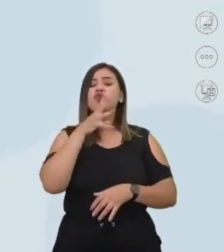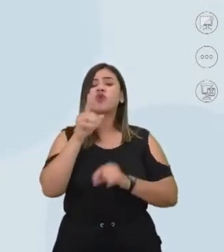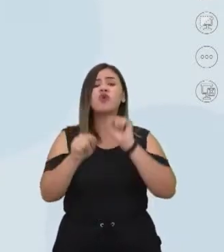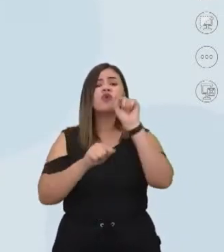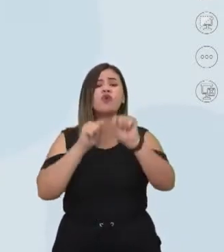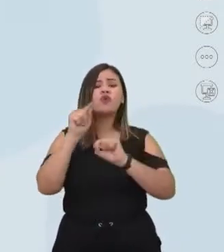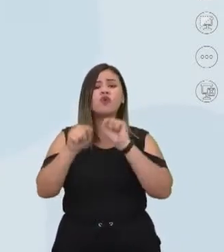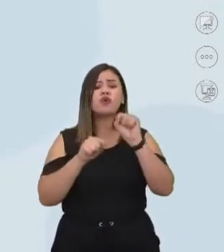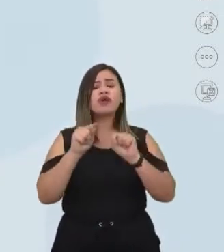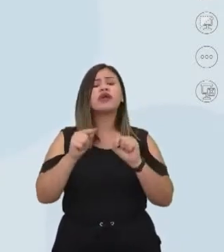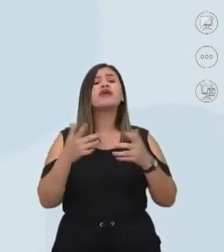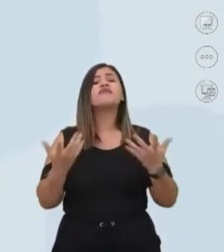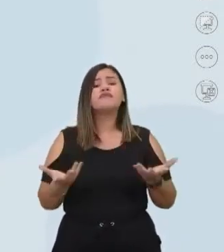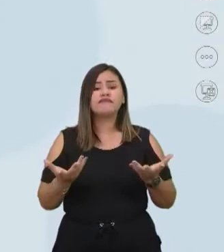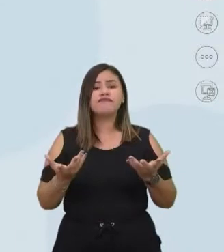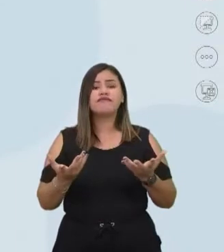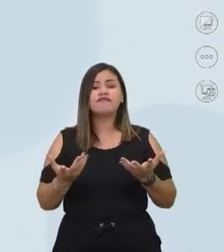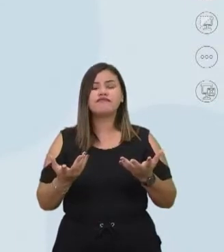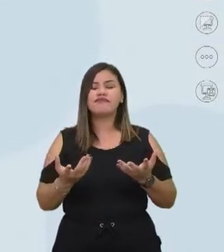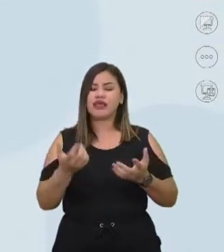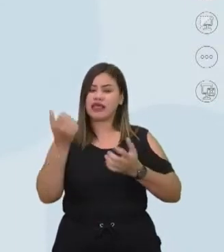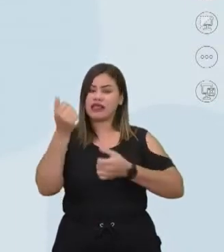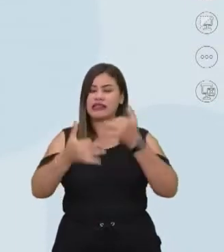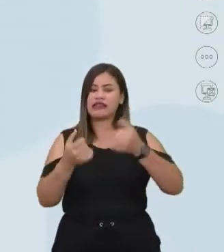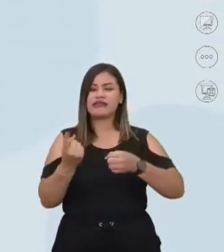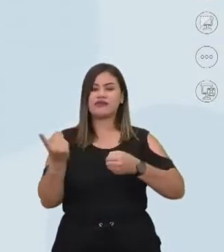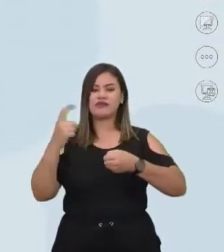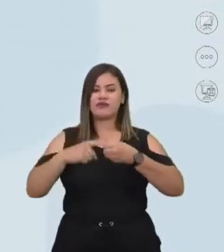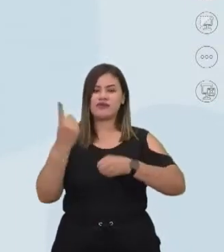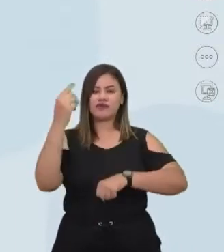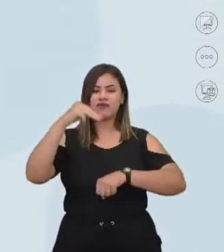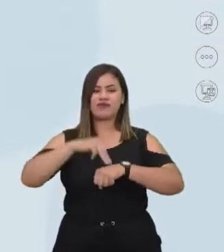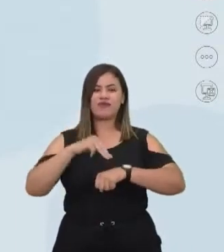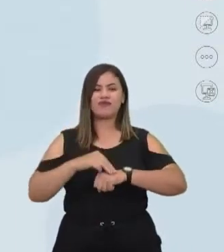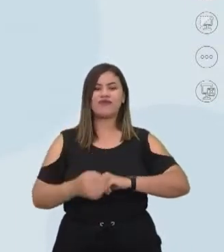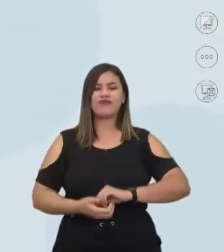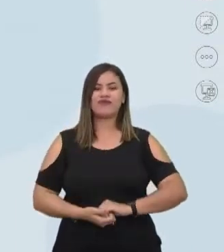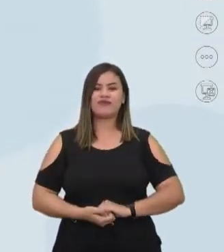trabalho dos intérpretes, tá? Citem um exemplo, a gente volta já já, é 1 minuto.